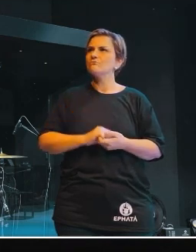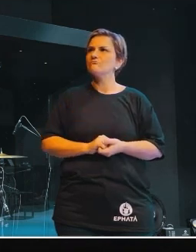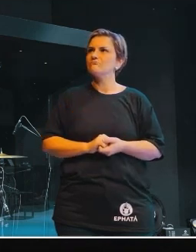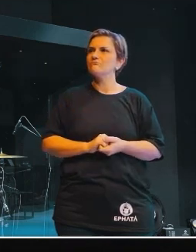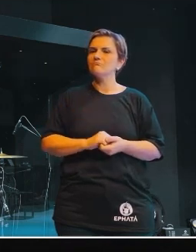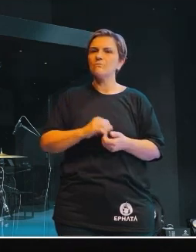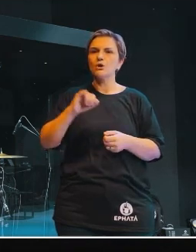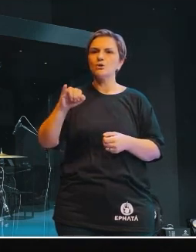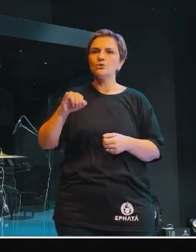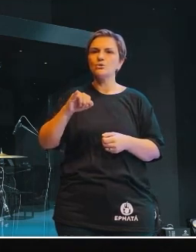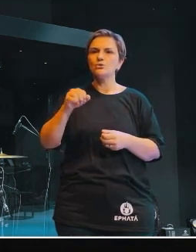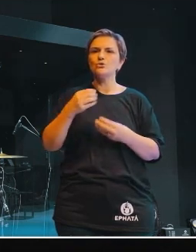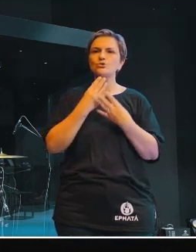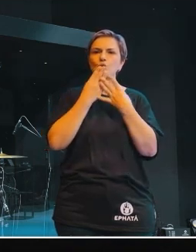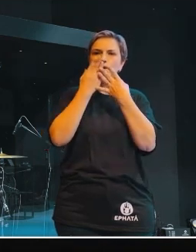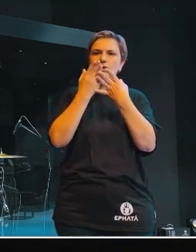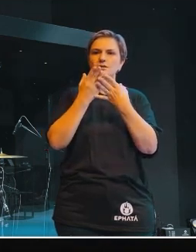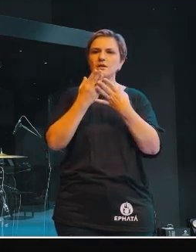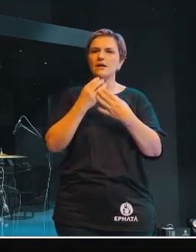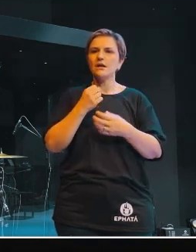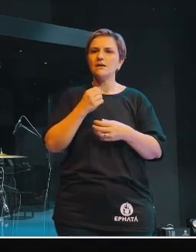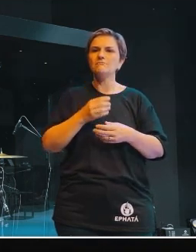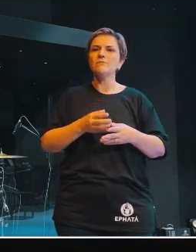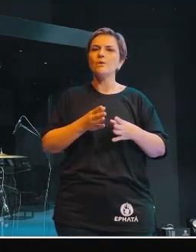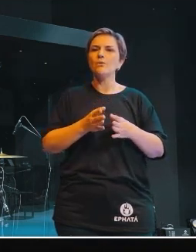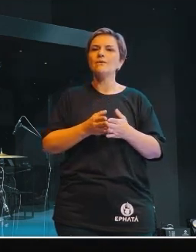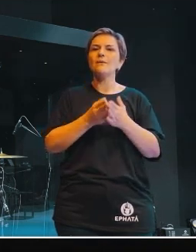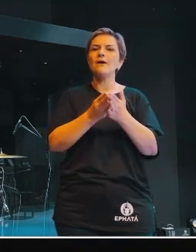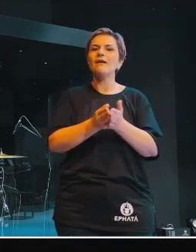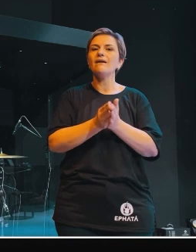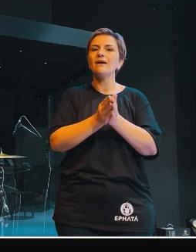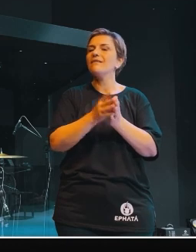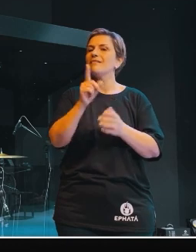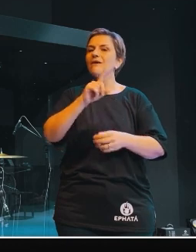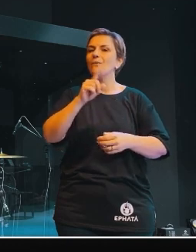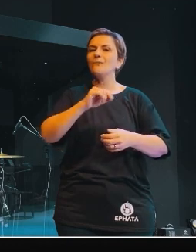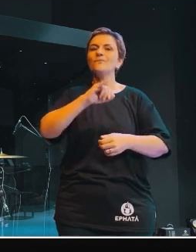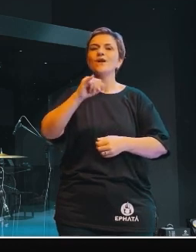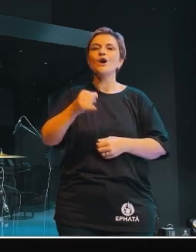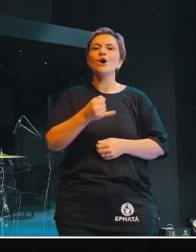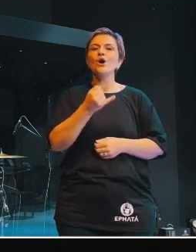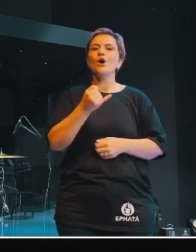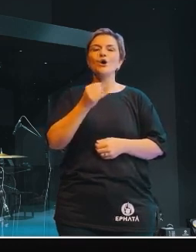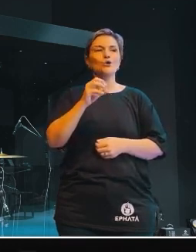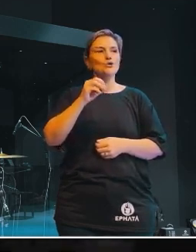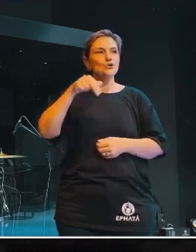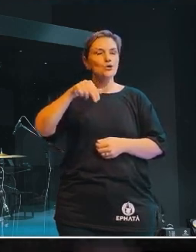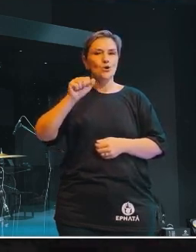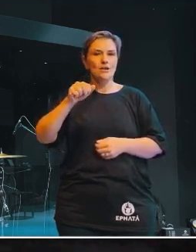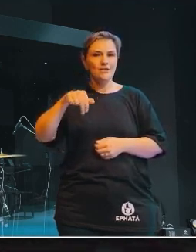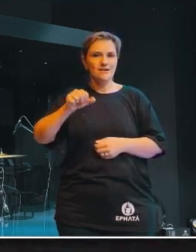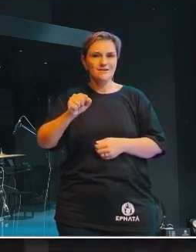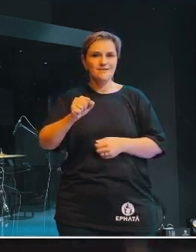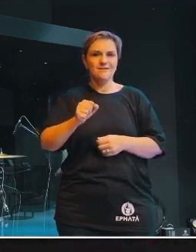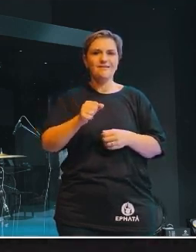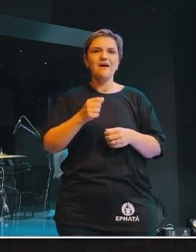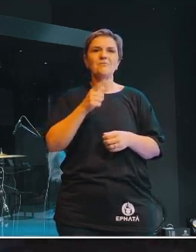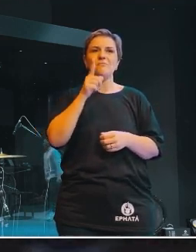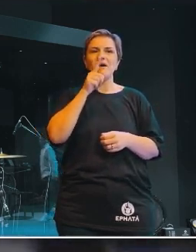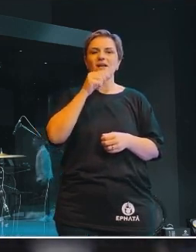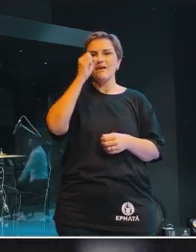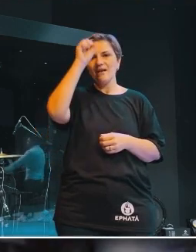na tempestade da obediência, você tem autoridade para repreender. Agora, quando você está na tempestade